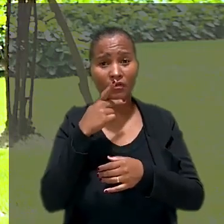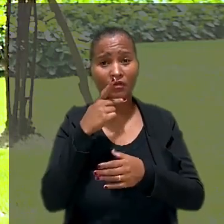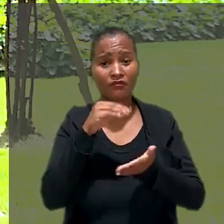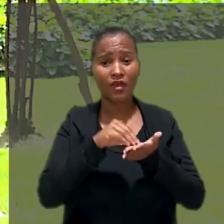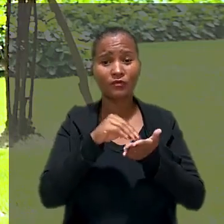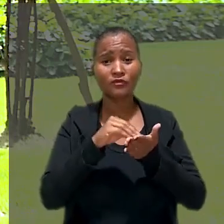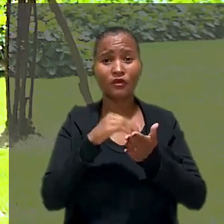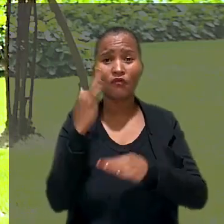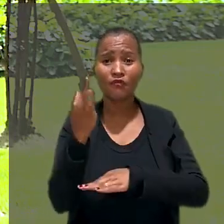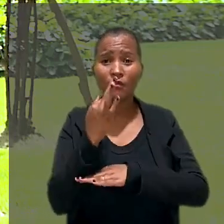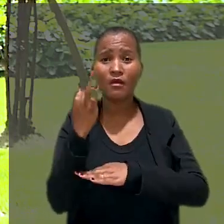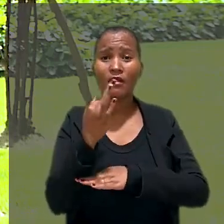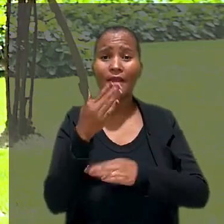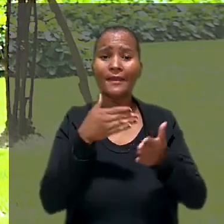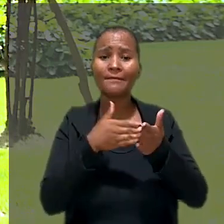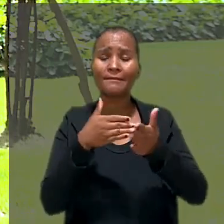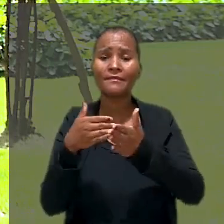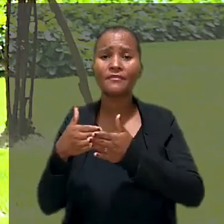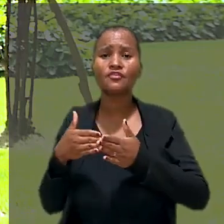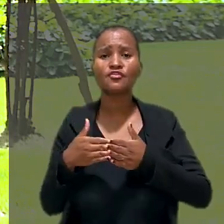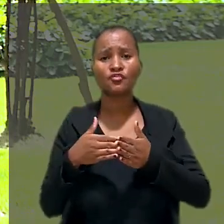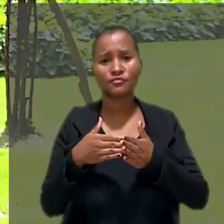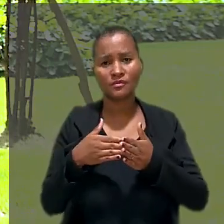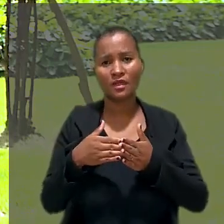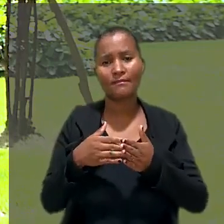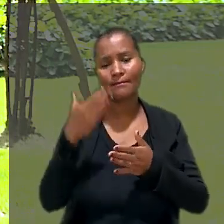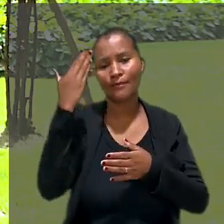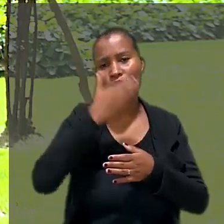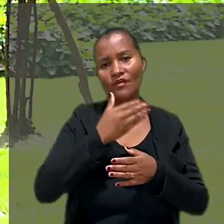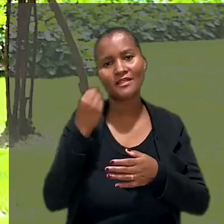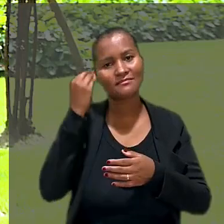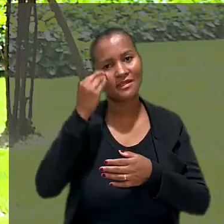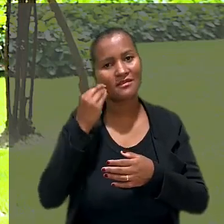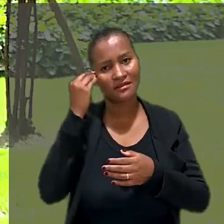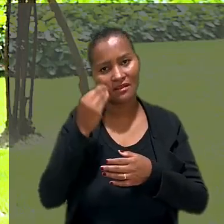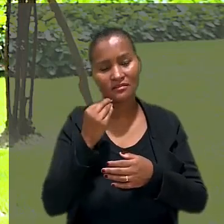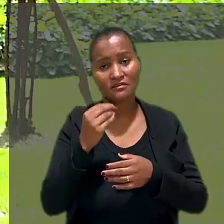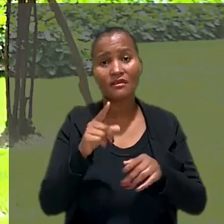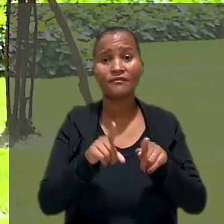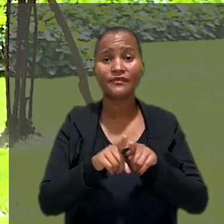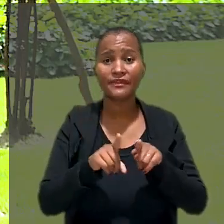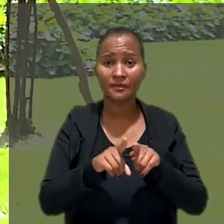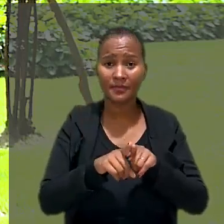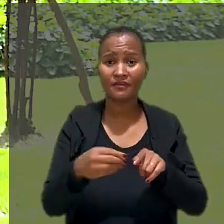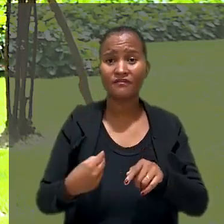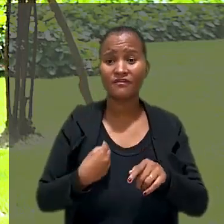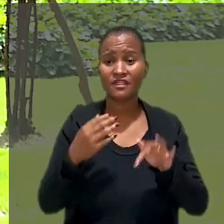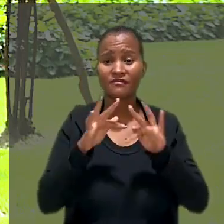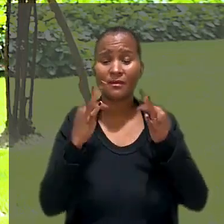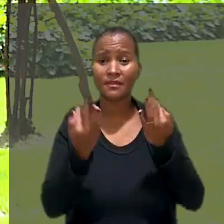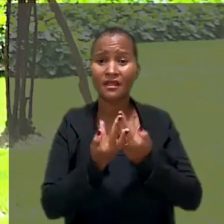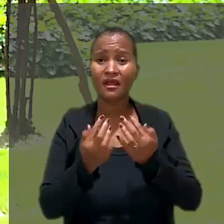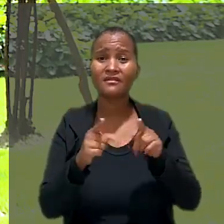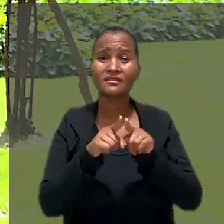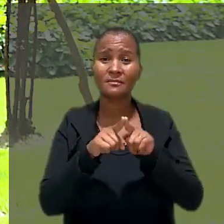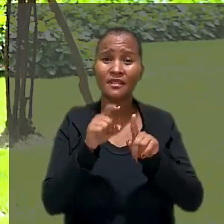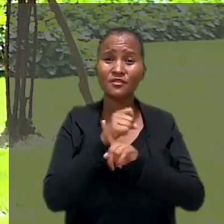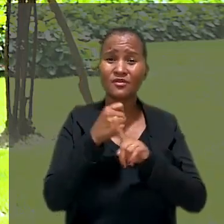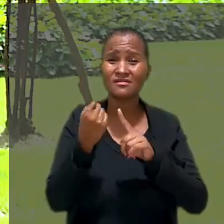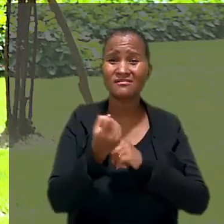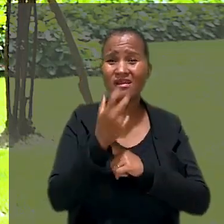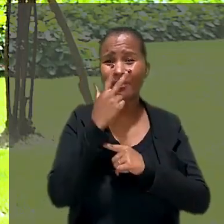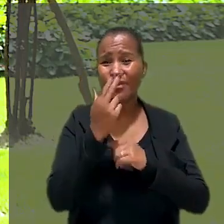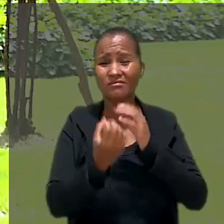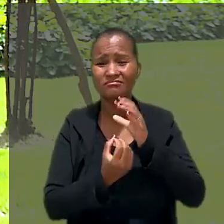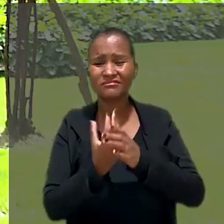de formalização o impediu de comprovar a experiência na função. Além disso, a situação teria repercutido na vida familiar e social e